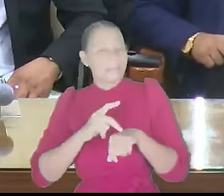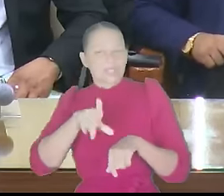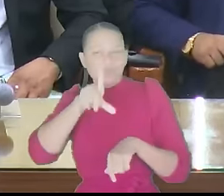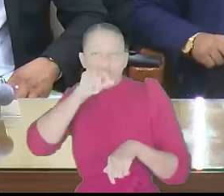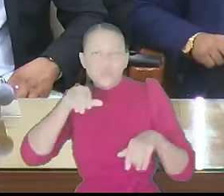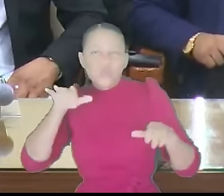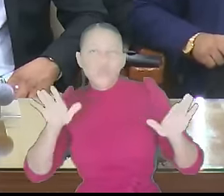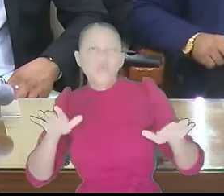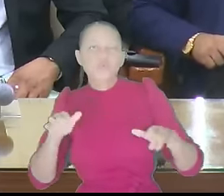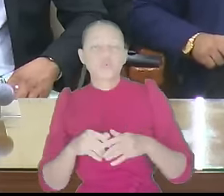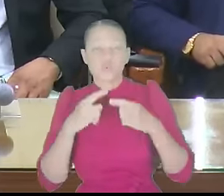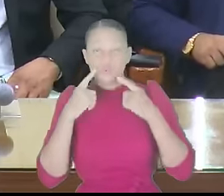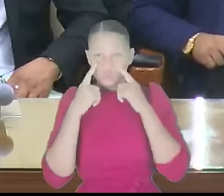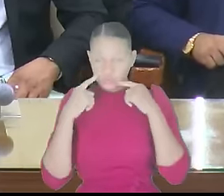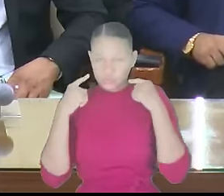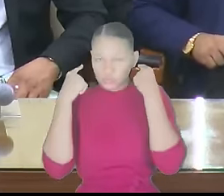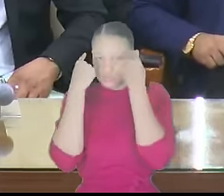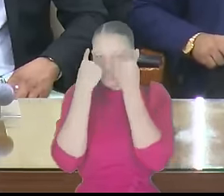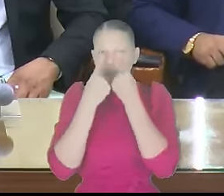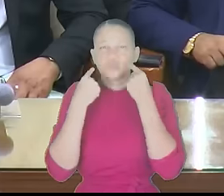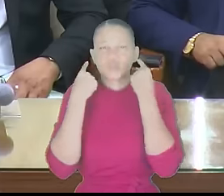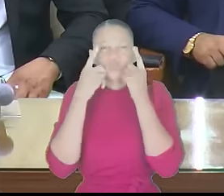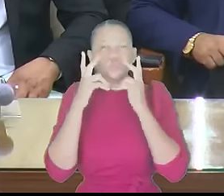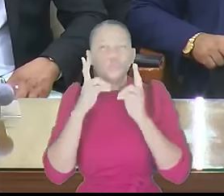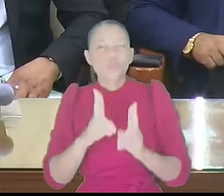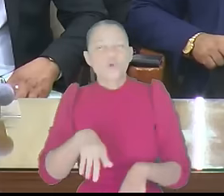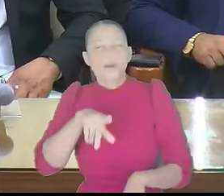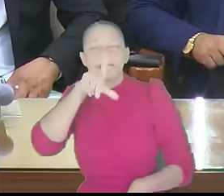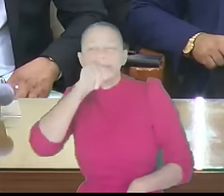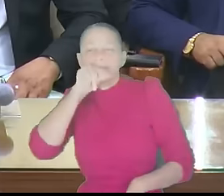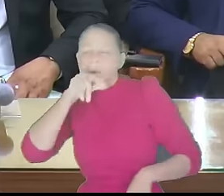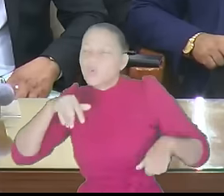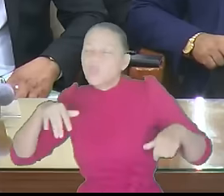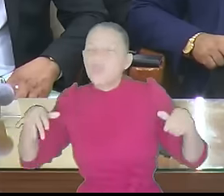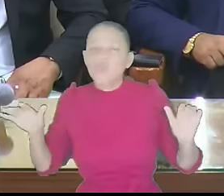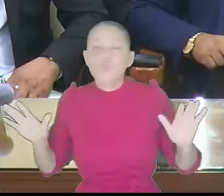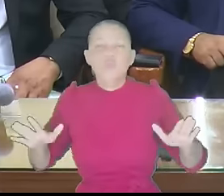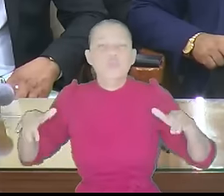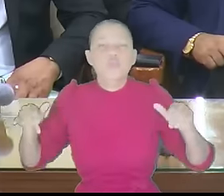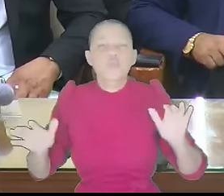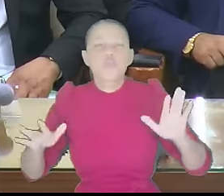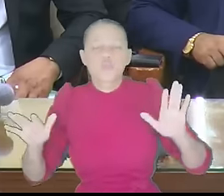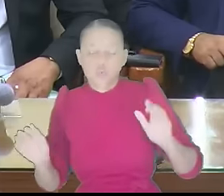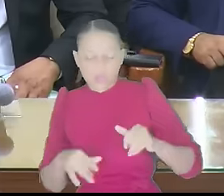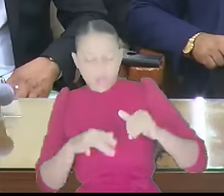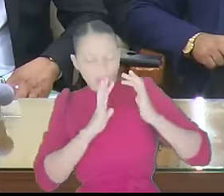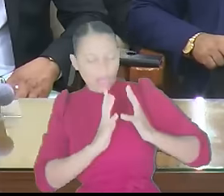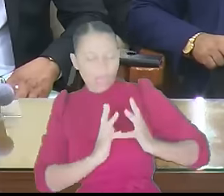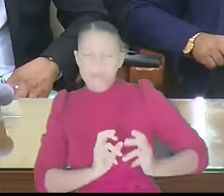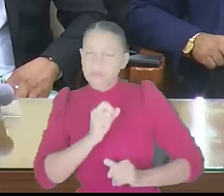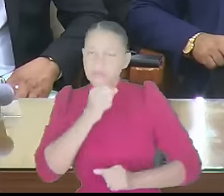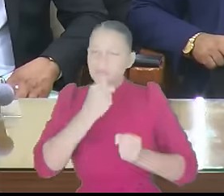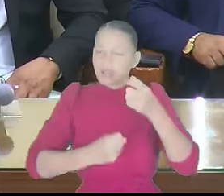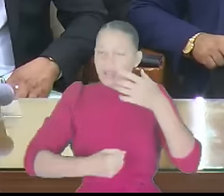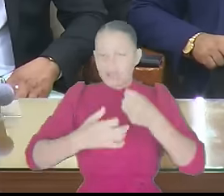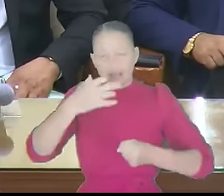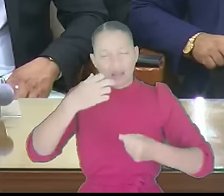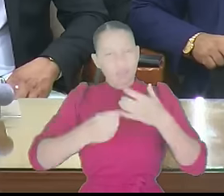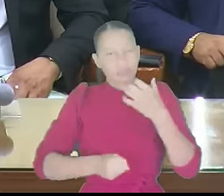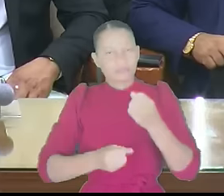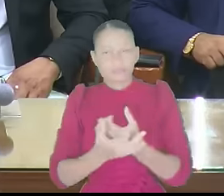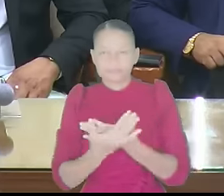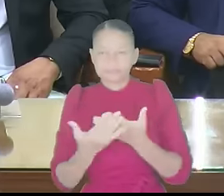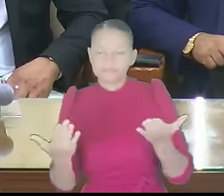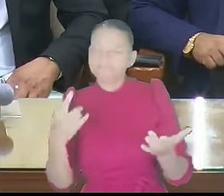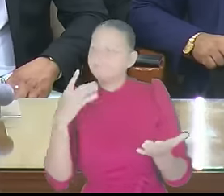das, seus olhos são como os das pombas junto às correntes das águas, lavados em leite, postos em gaste. As suas